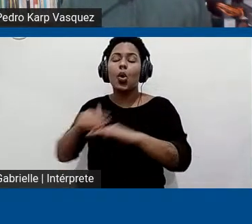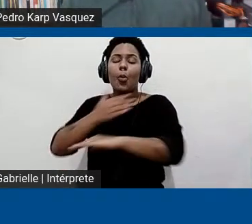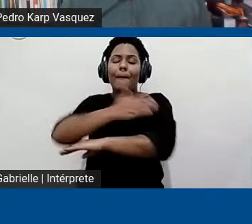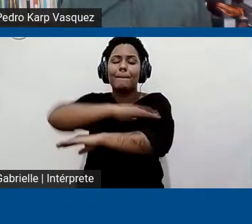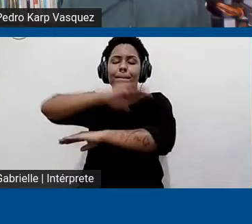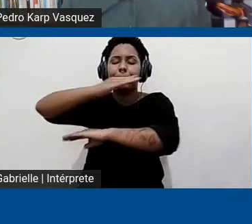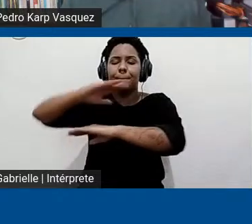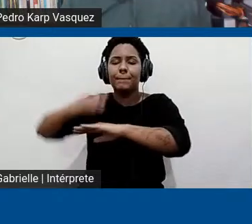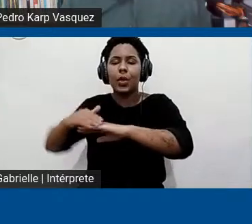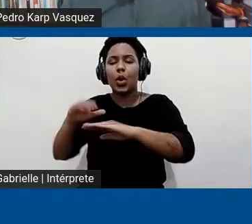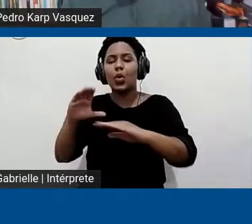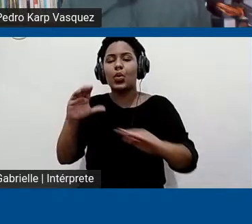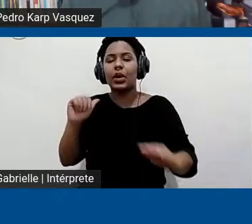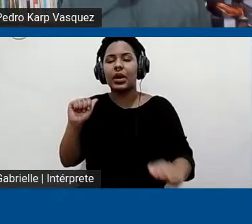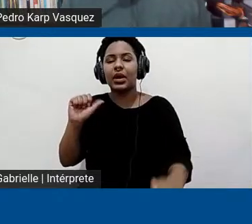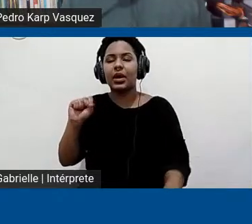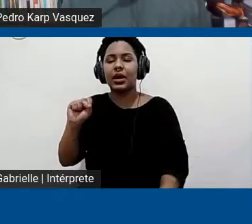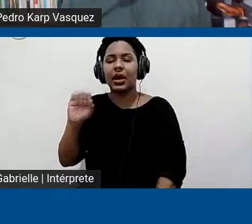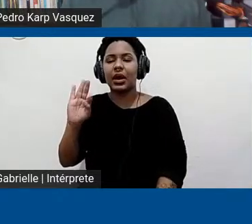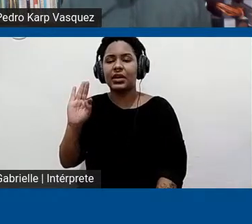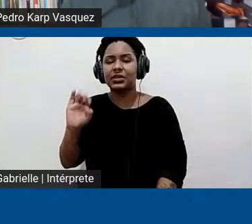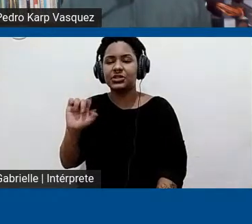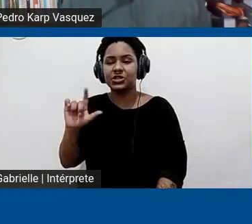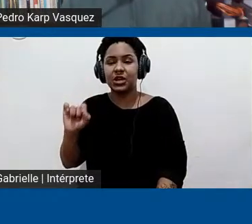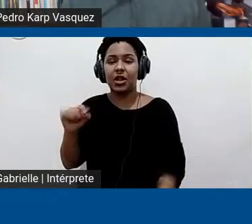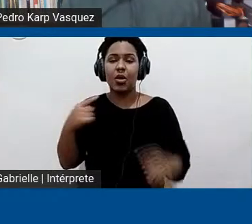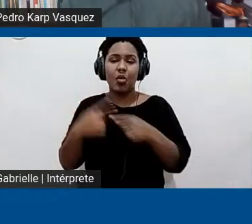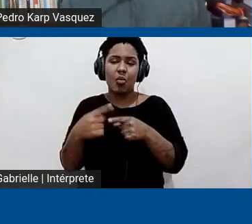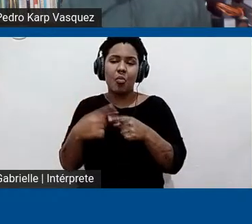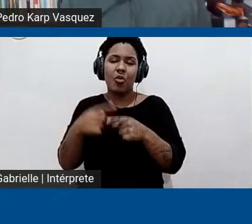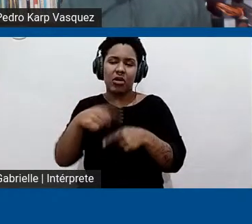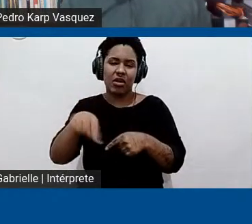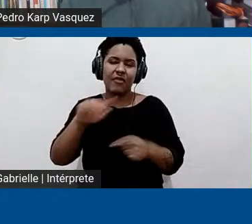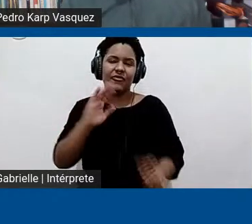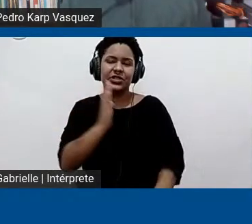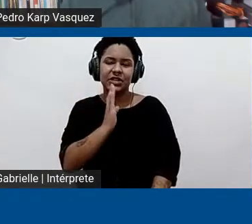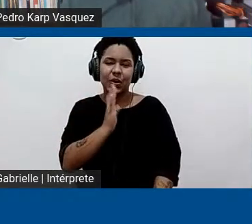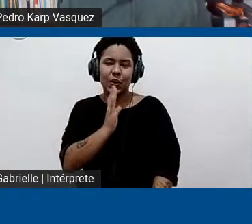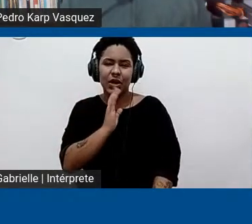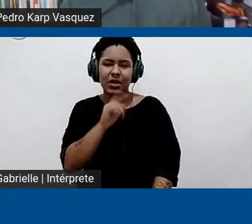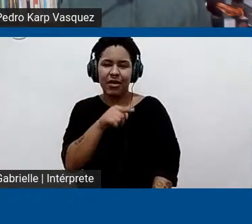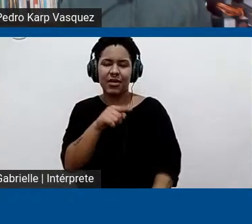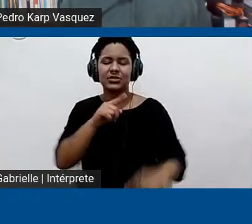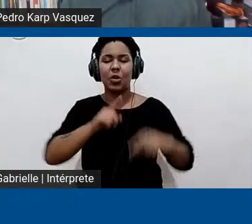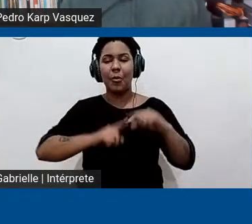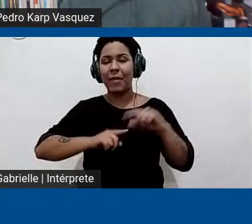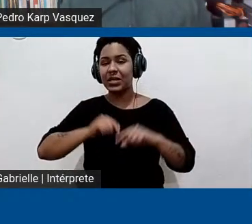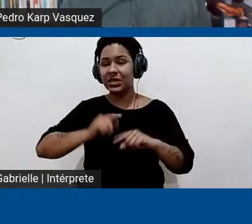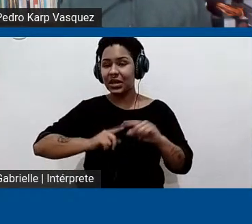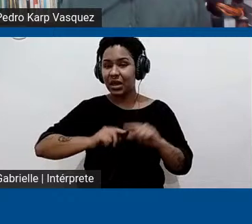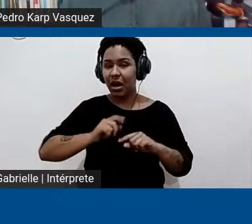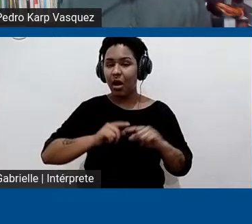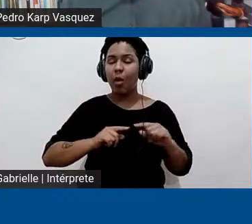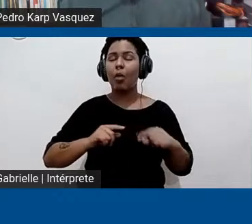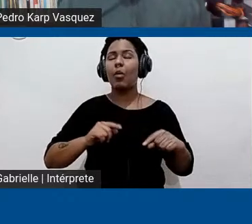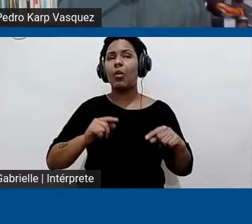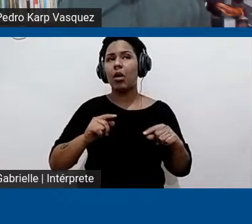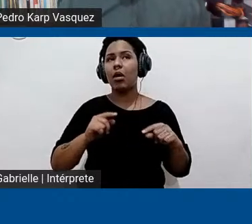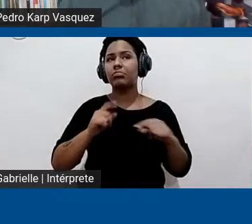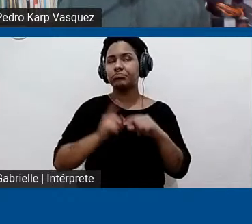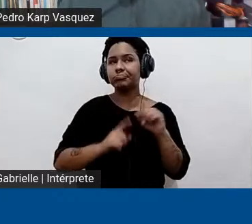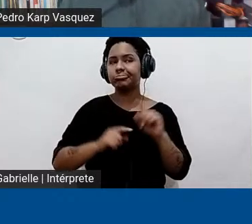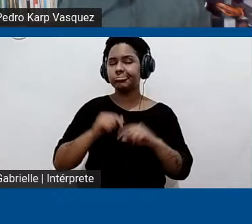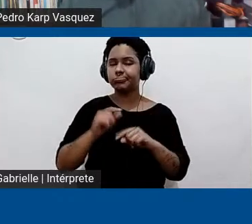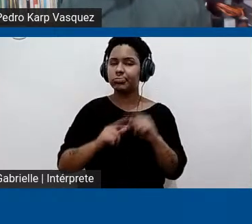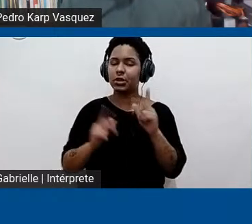porque todos vocês conhecem o material que foi